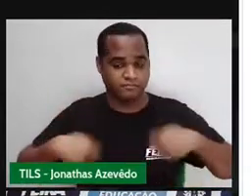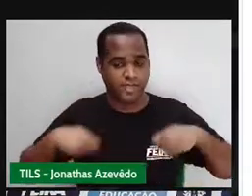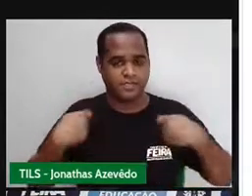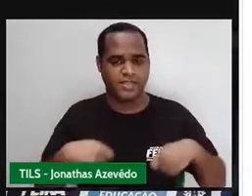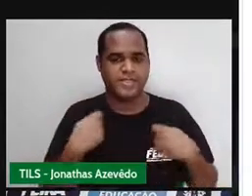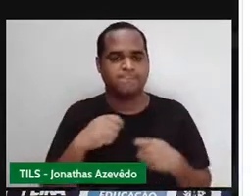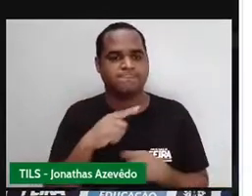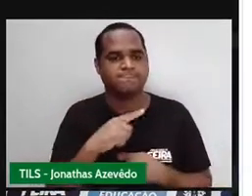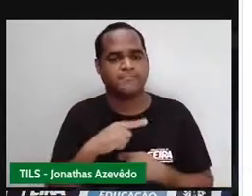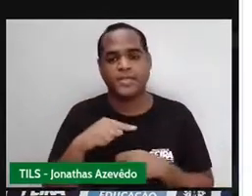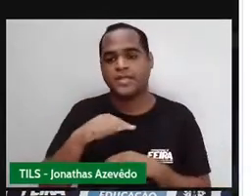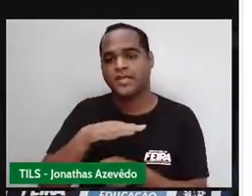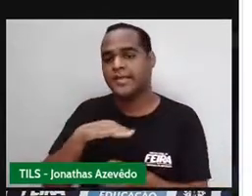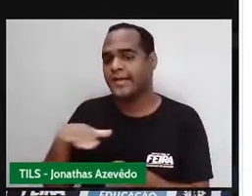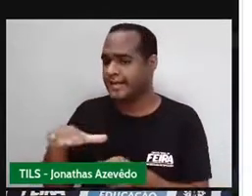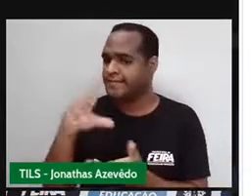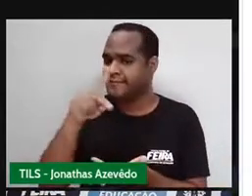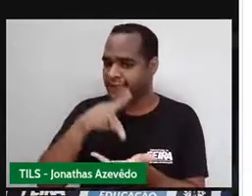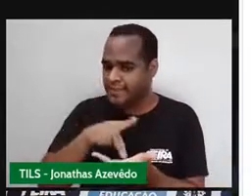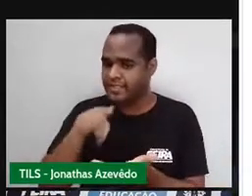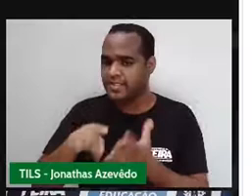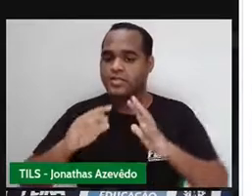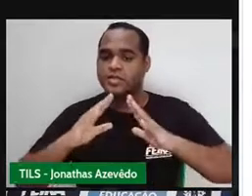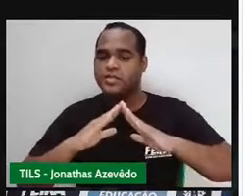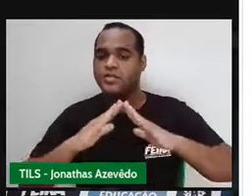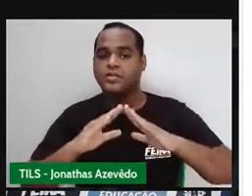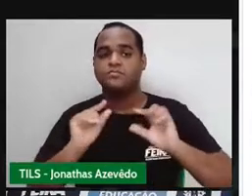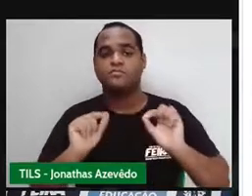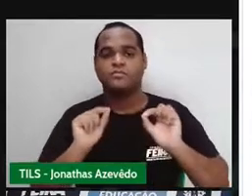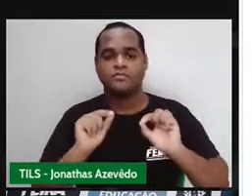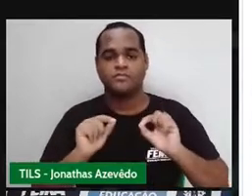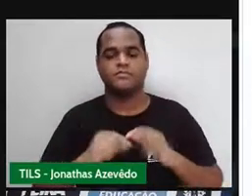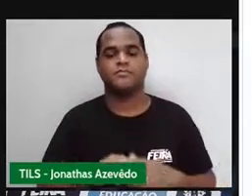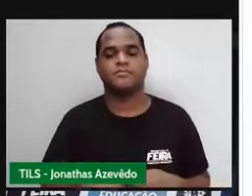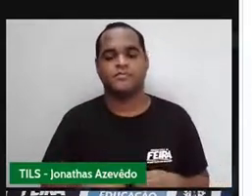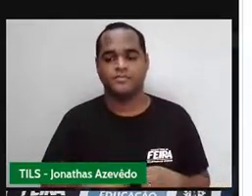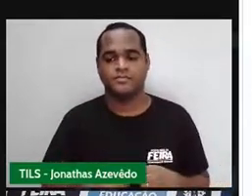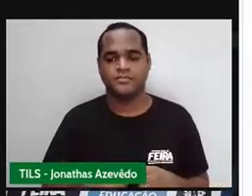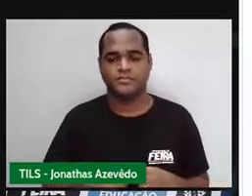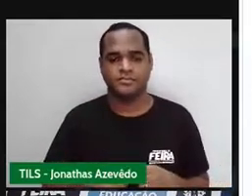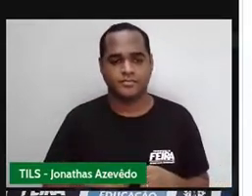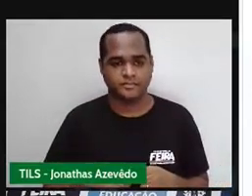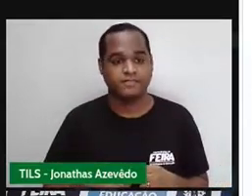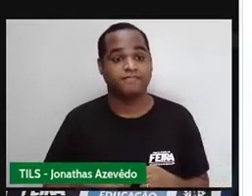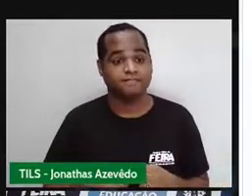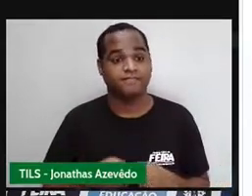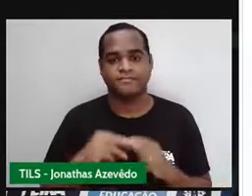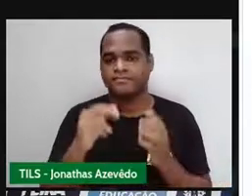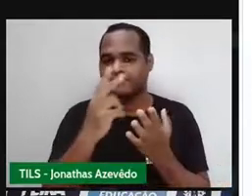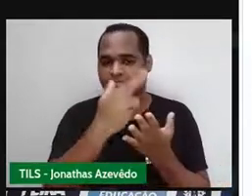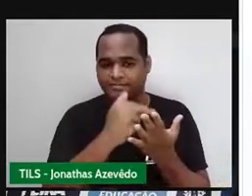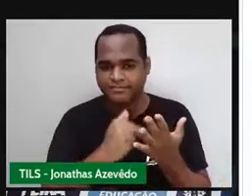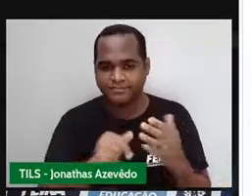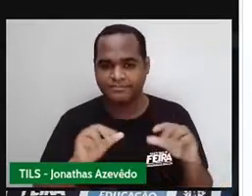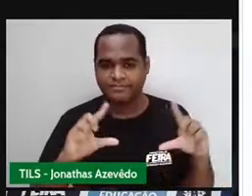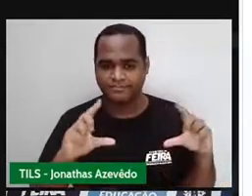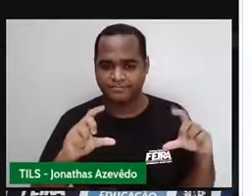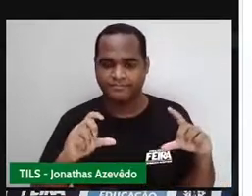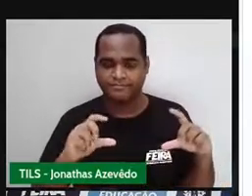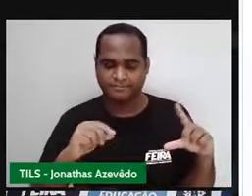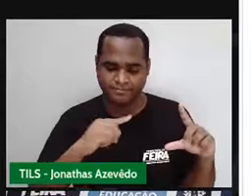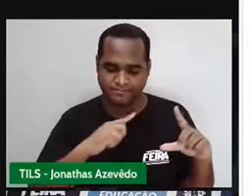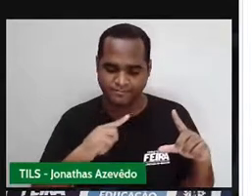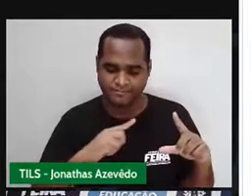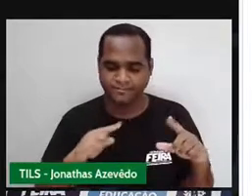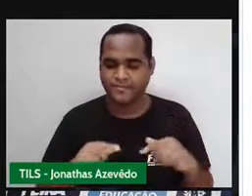aparecer qual é a área real dessa casa tá bom então aparece ali naquele desenho Zinho é